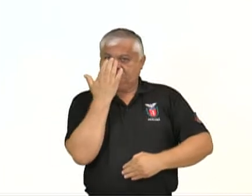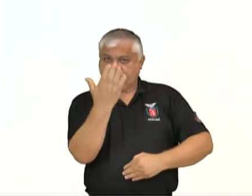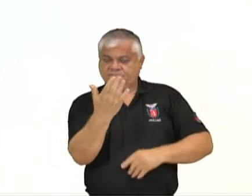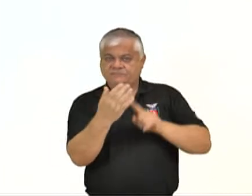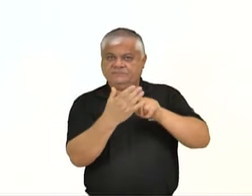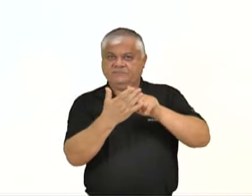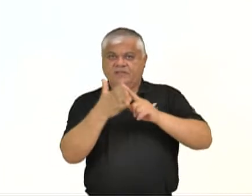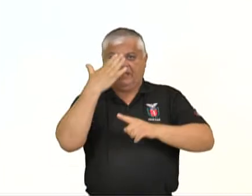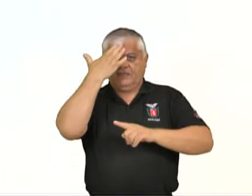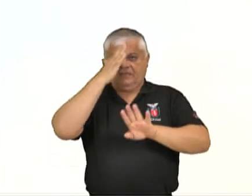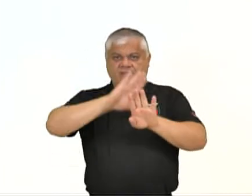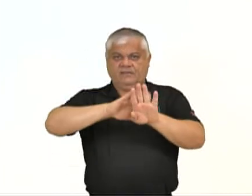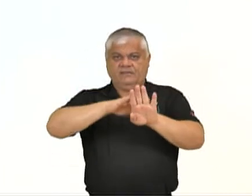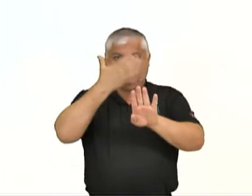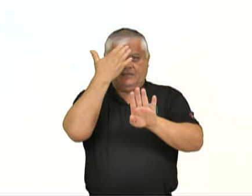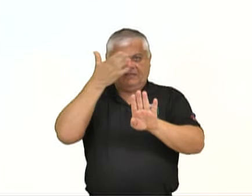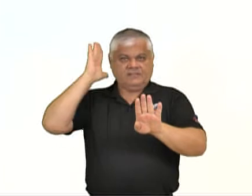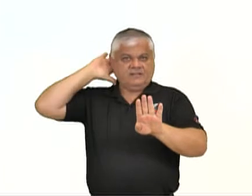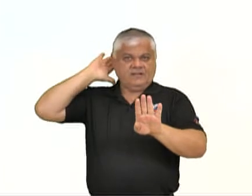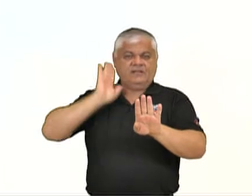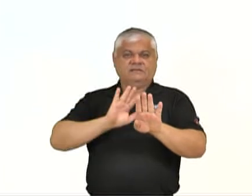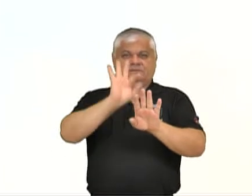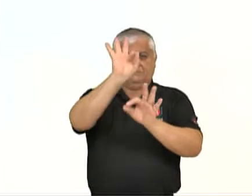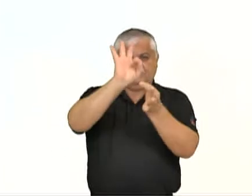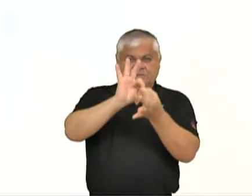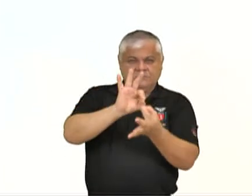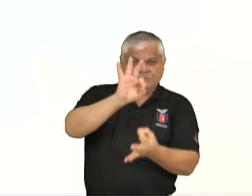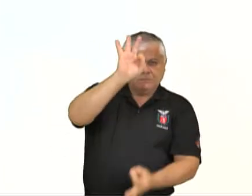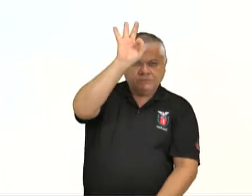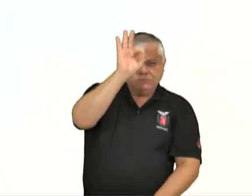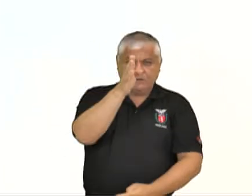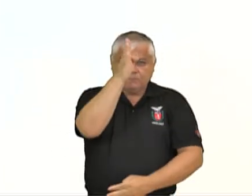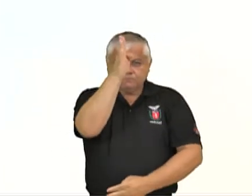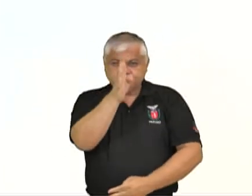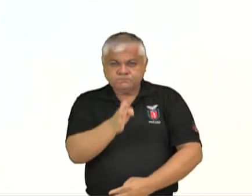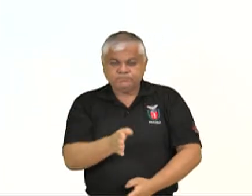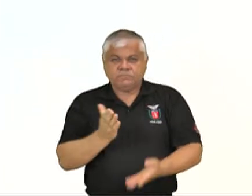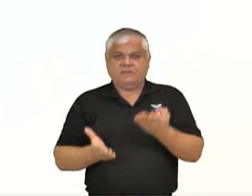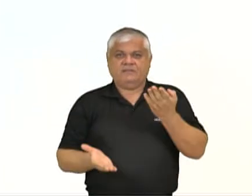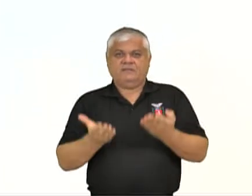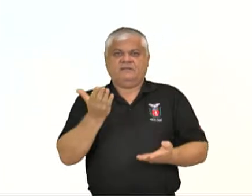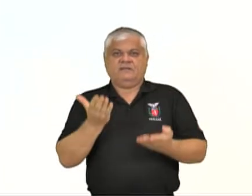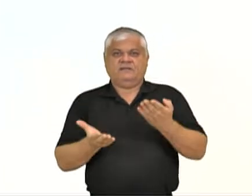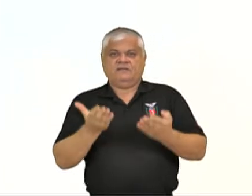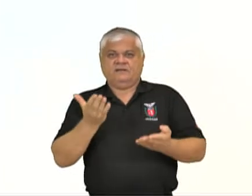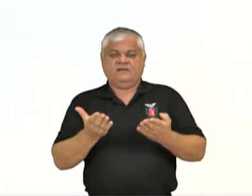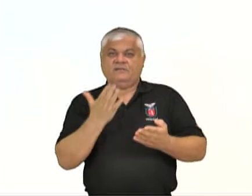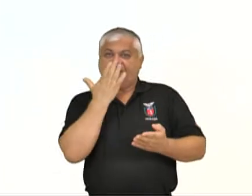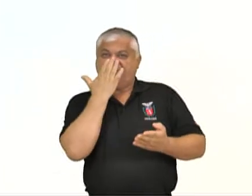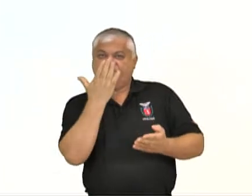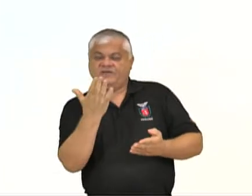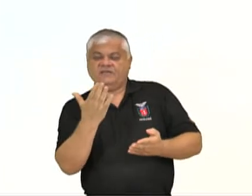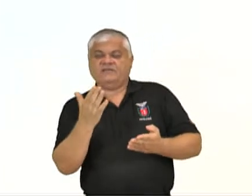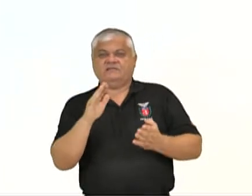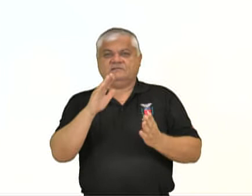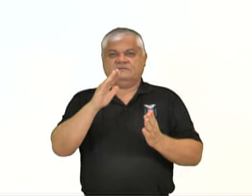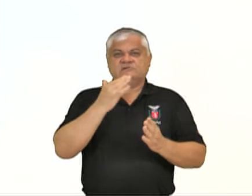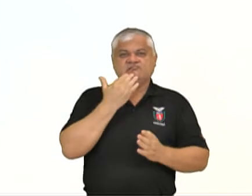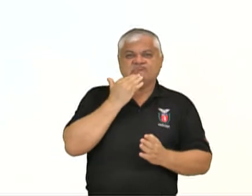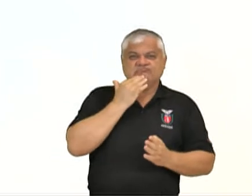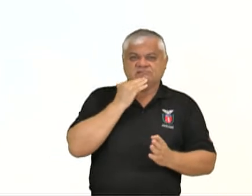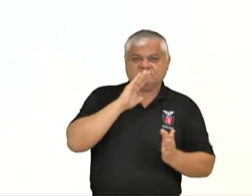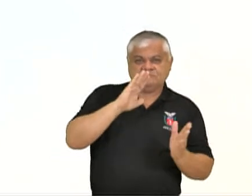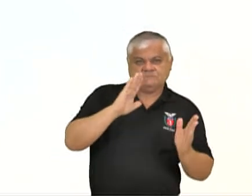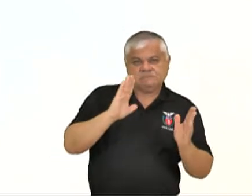eu estou trabalhando técnicas de alongamento ali que vão ajudar a equilibrar tanto a parte da frente como a parte de trás do